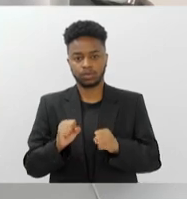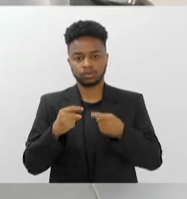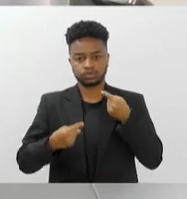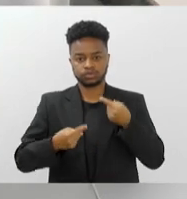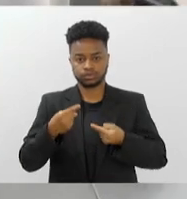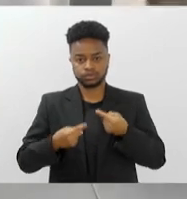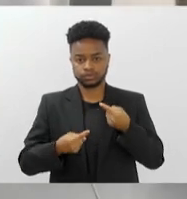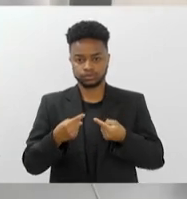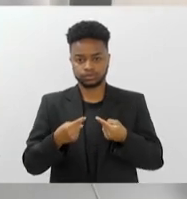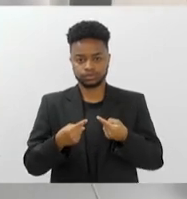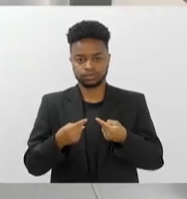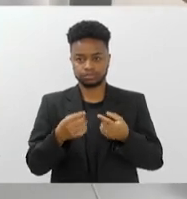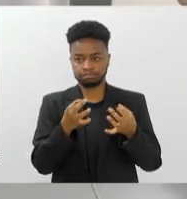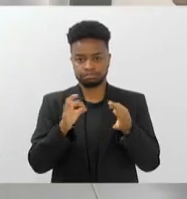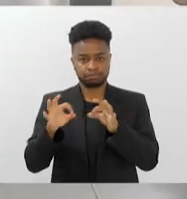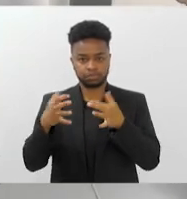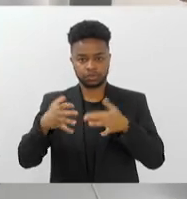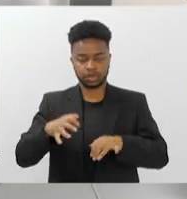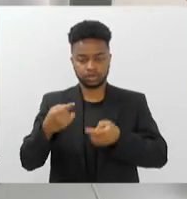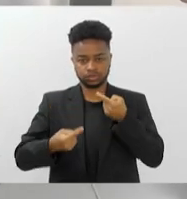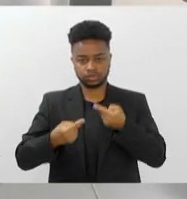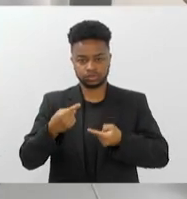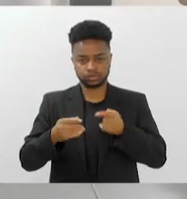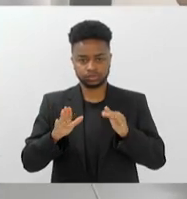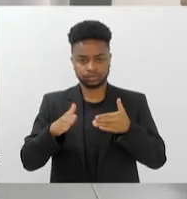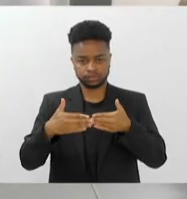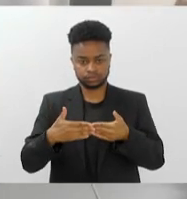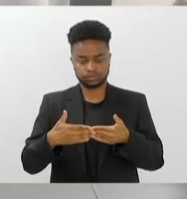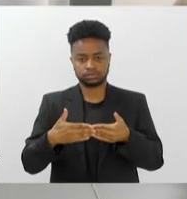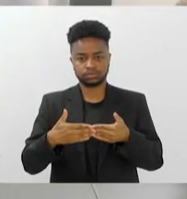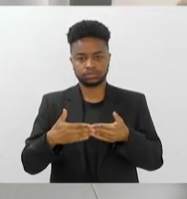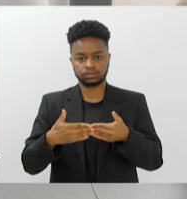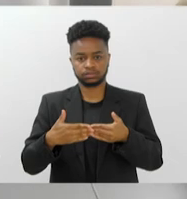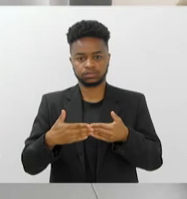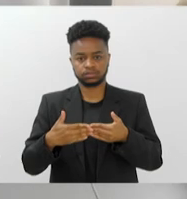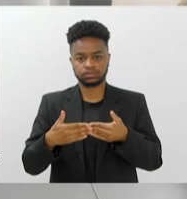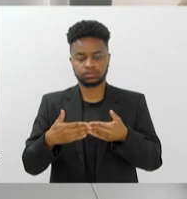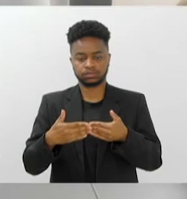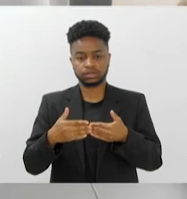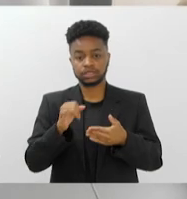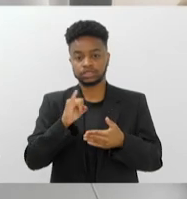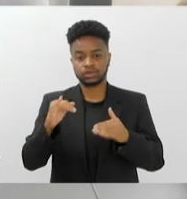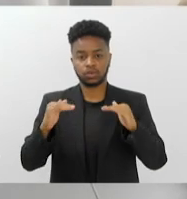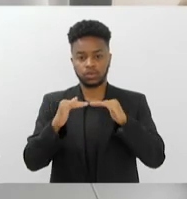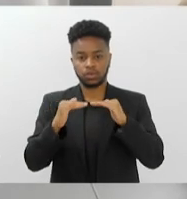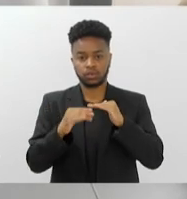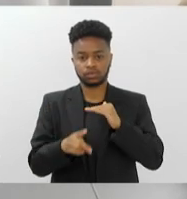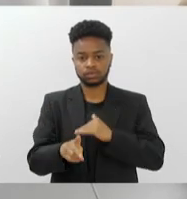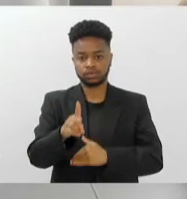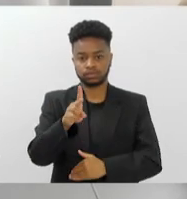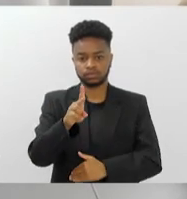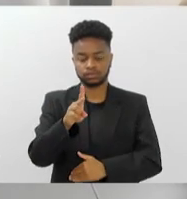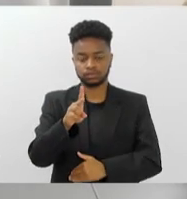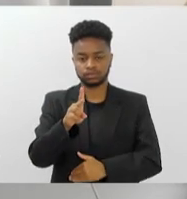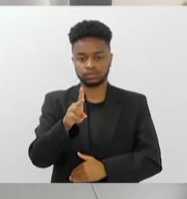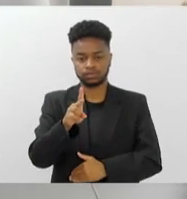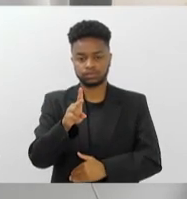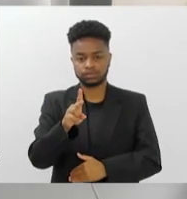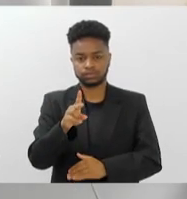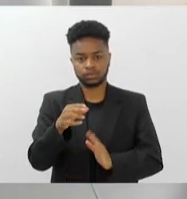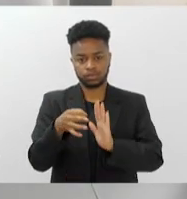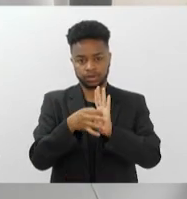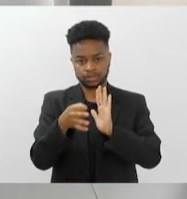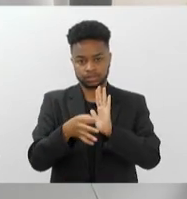discussão, não havendo quem queira discutir, encerrada a discussão. Senhores que acordam com o parecer do relator,